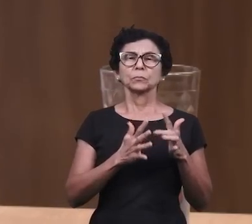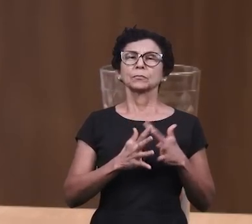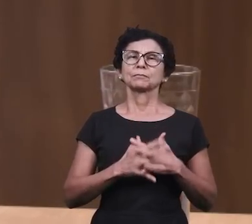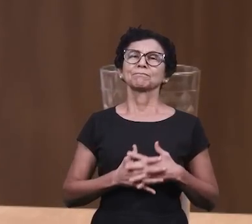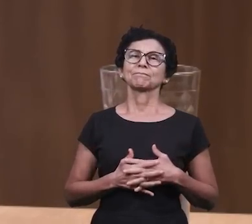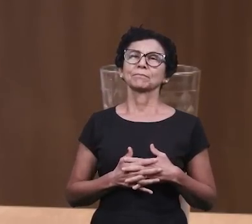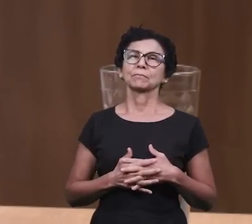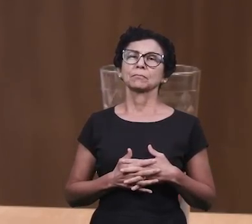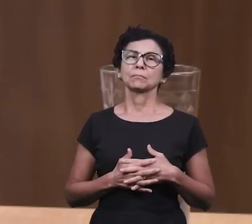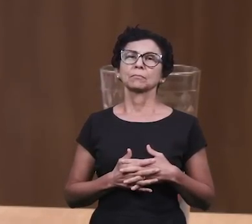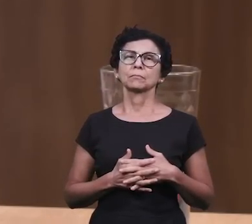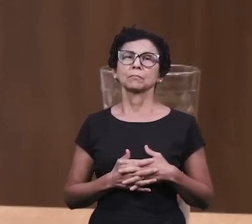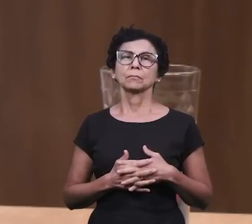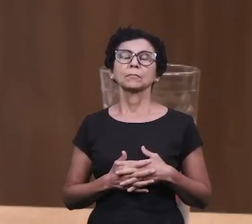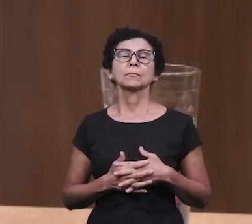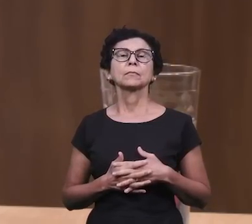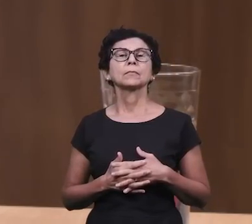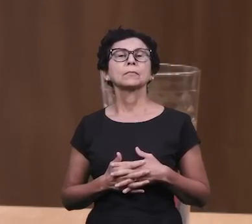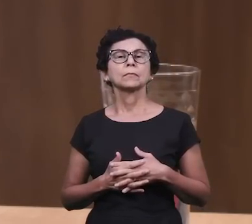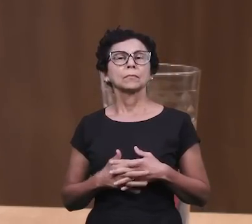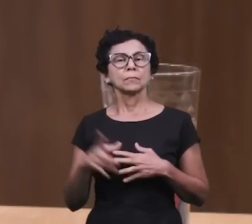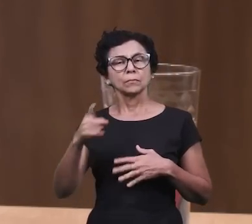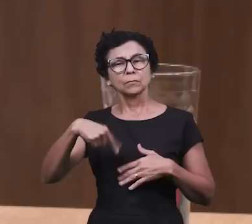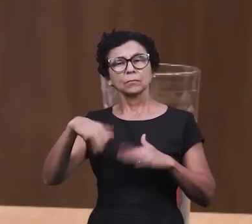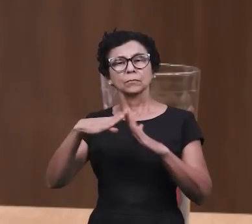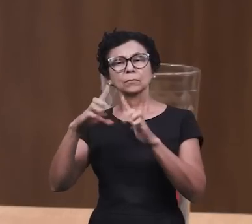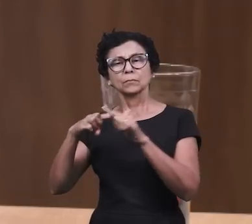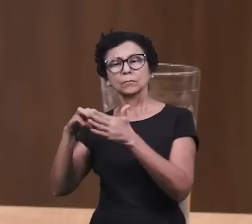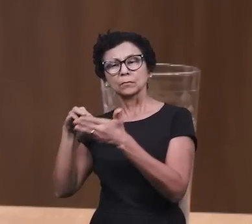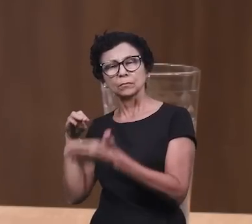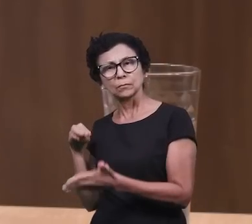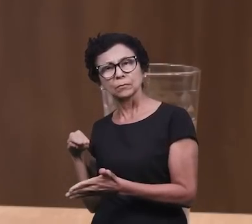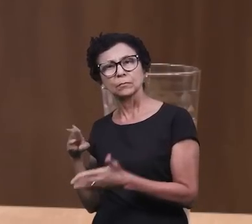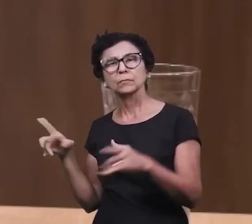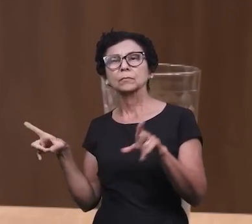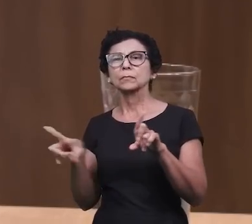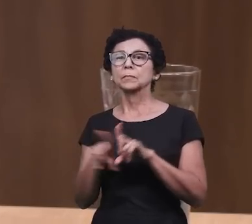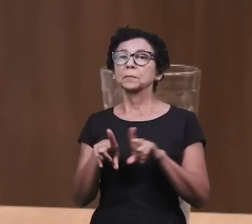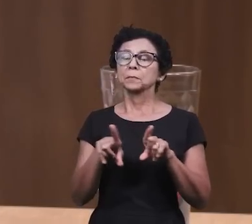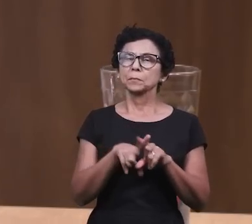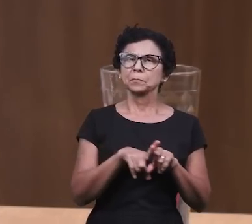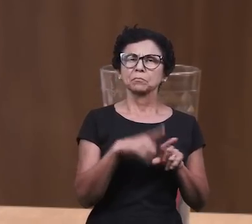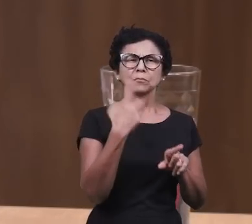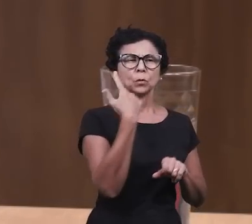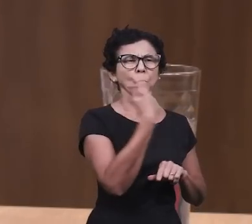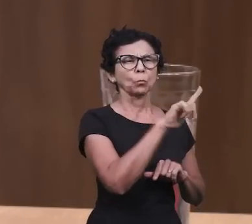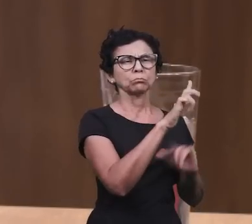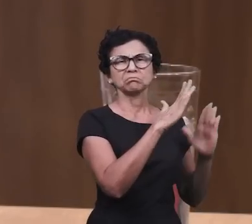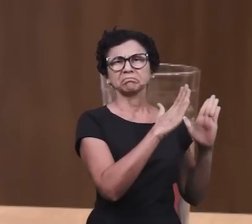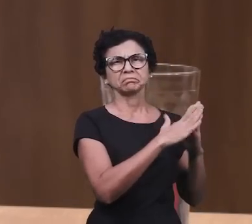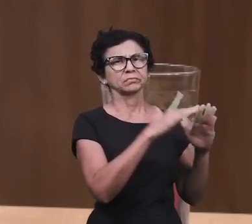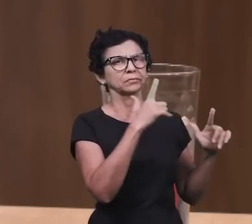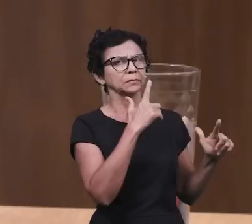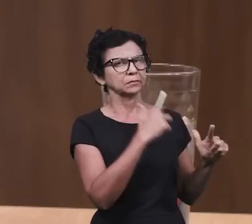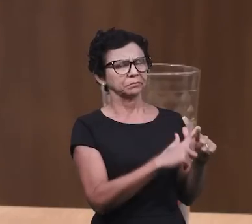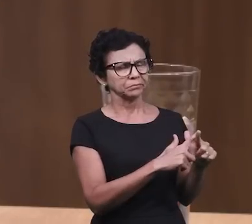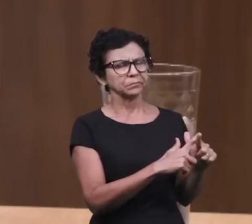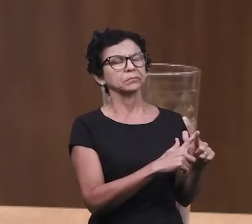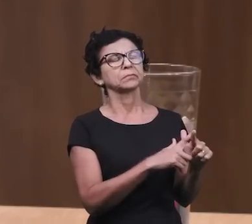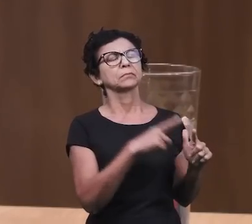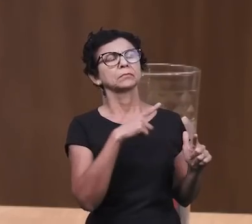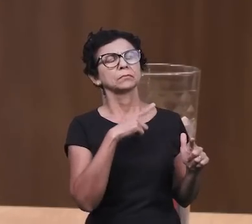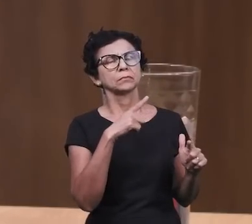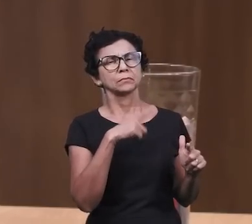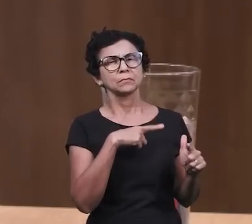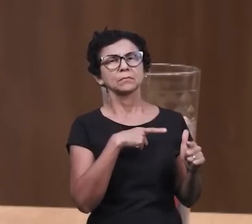YouTube, os nossos irmãos da Igreja Cristã Maranata, irmãos nossos também de outras igrejas que